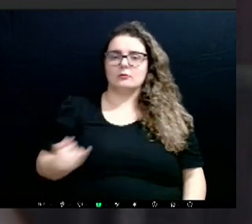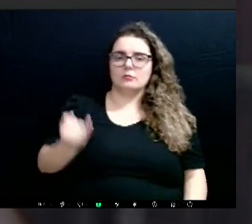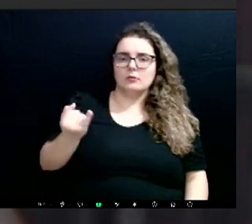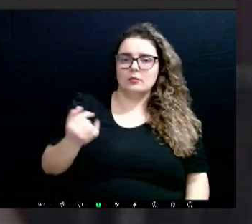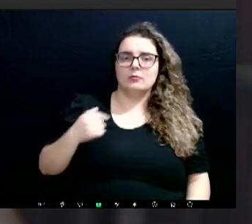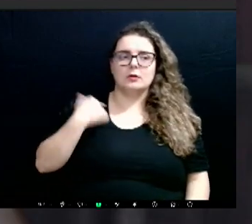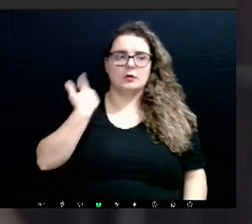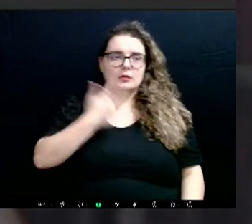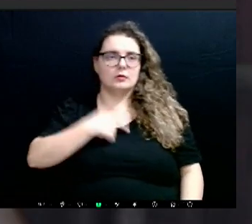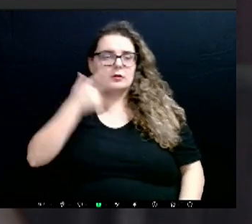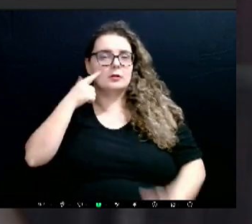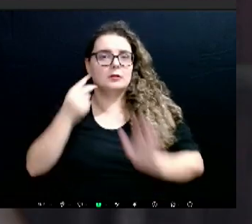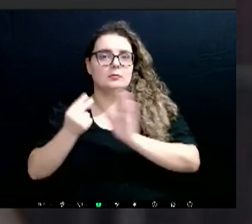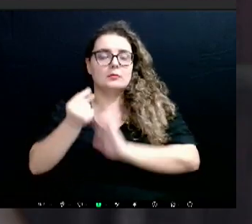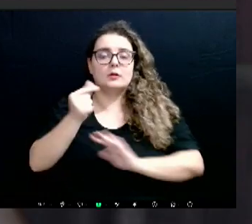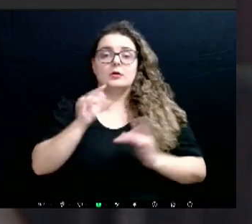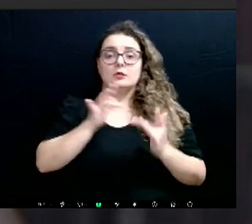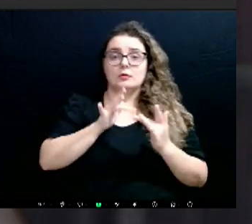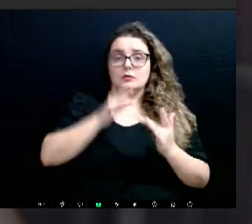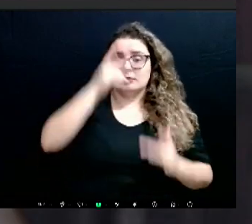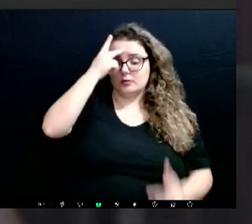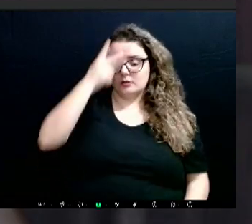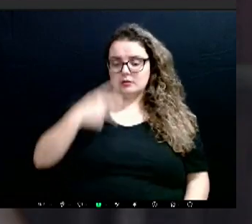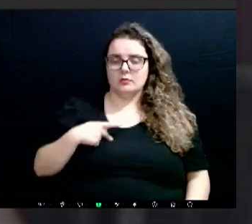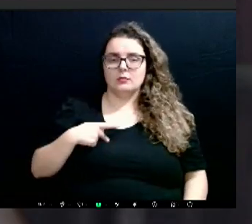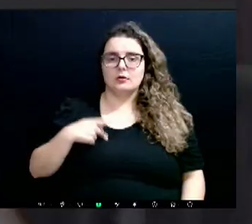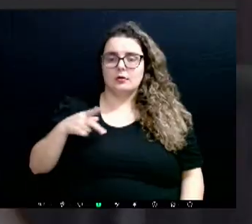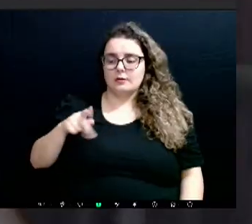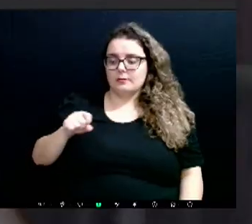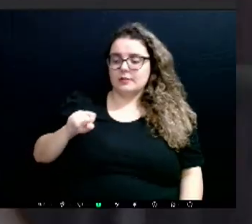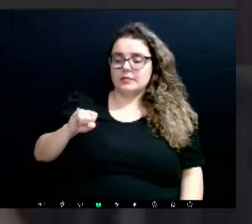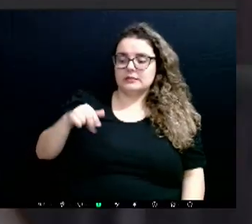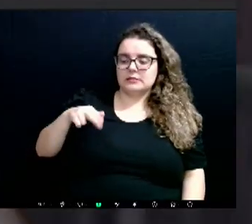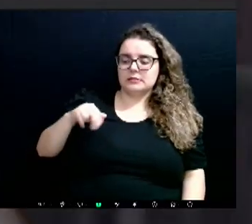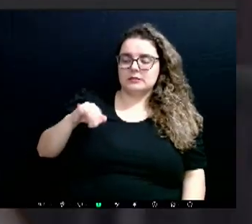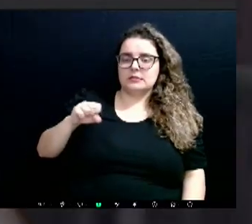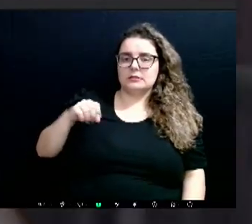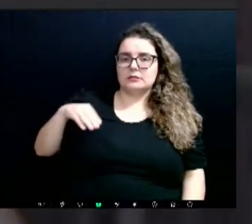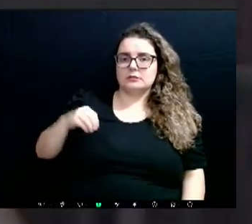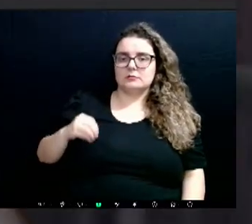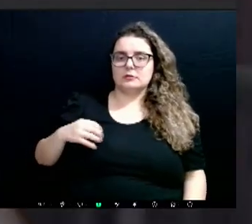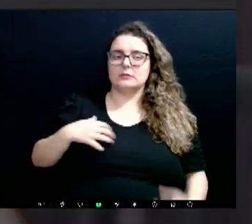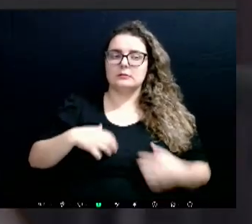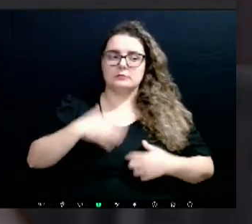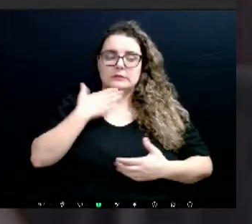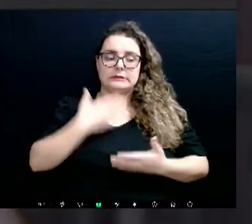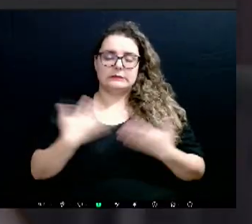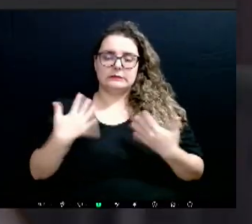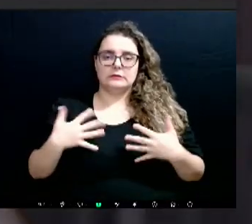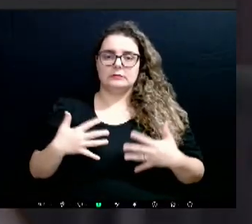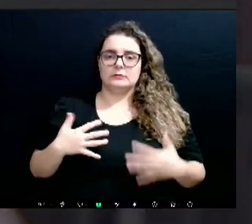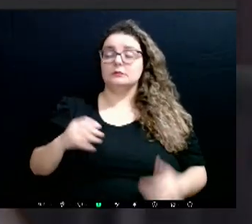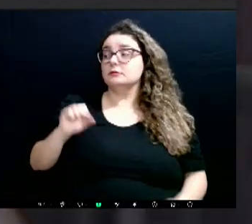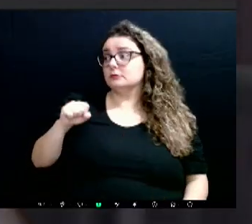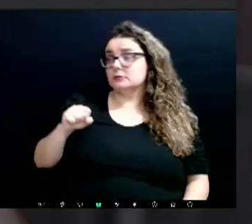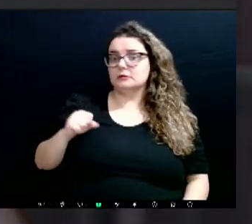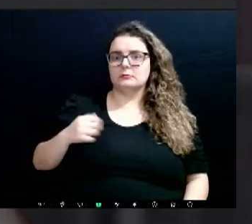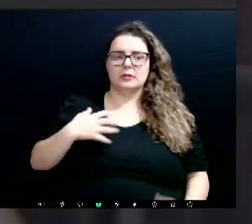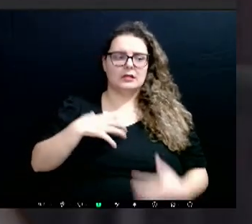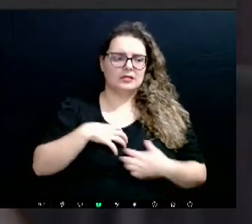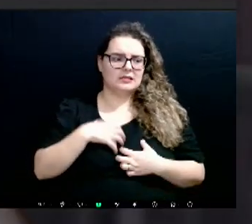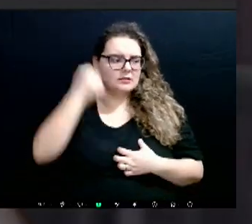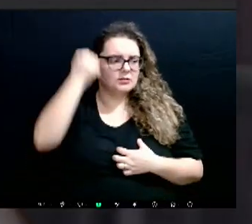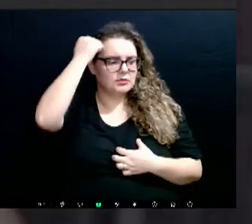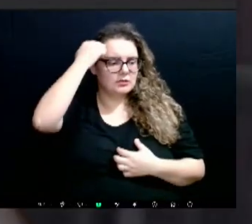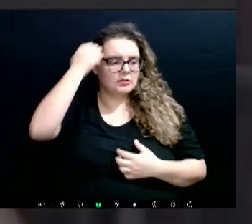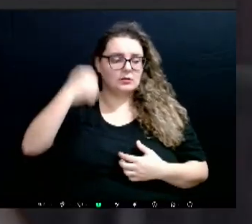ter contato com o nosso próprio psiquismo, ela incomoda, ela assusta, mas aí isso gera culpa. Não, eu estou parado, eu tenho que estar ali produzindo, eu